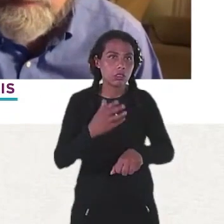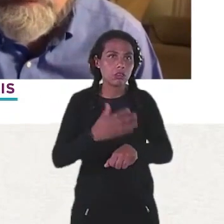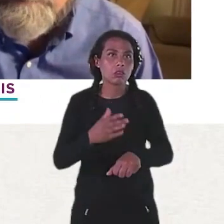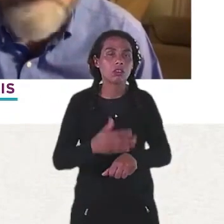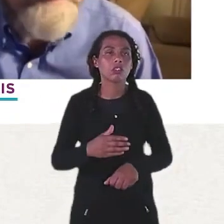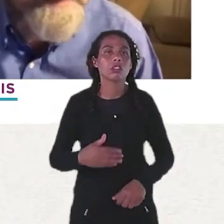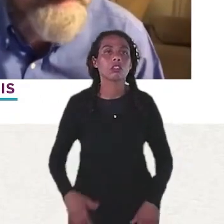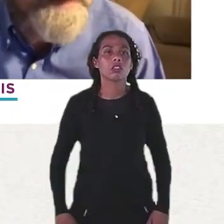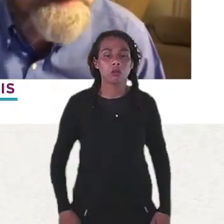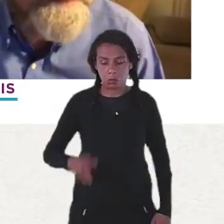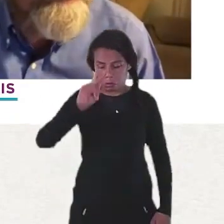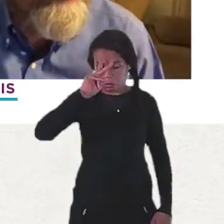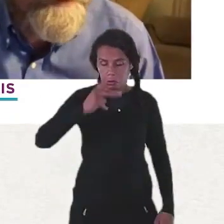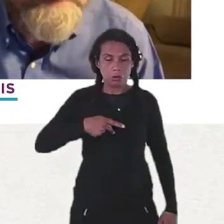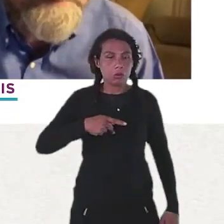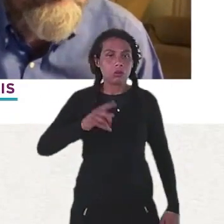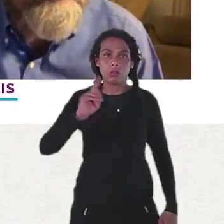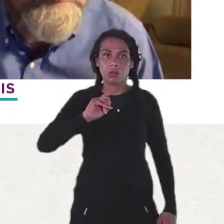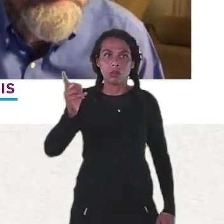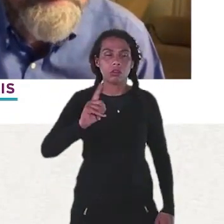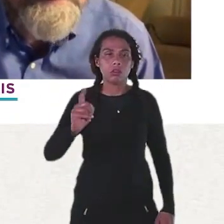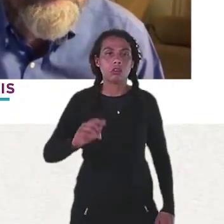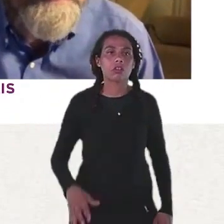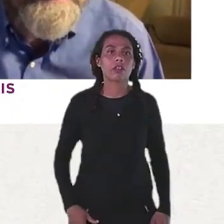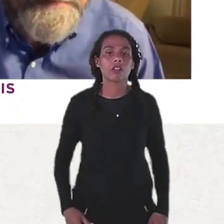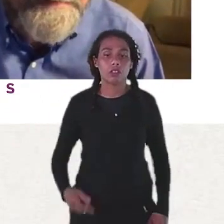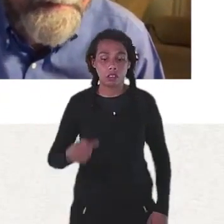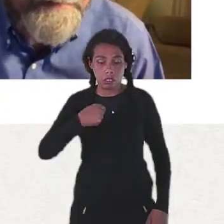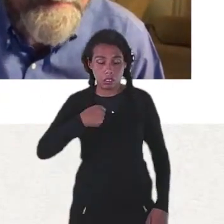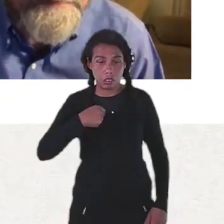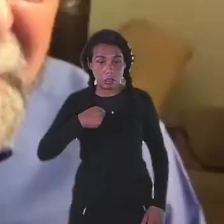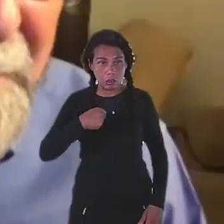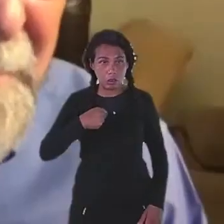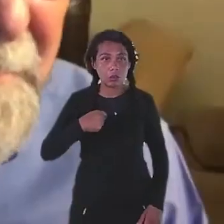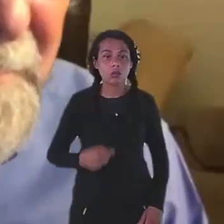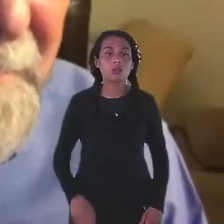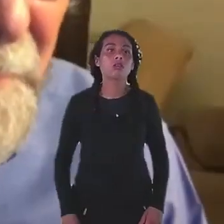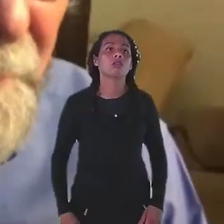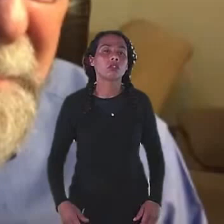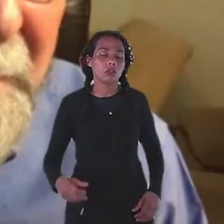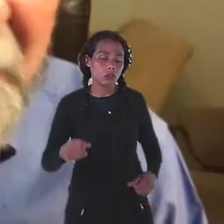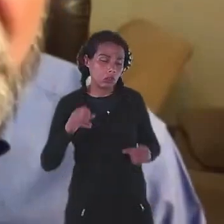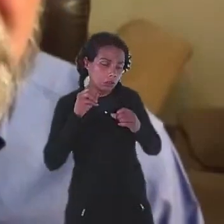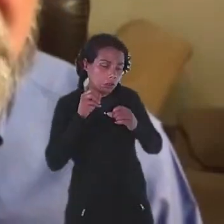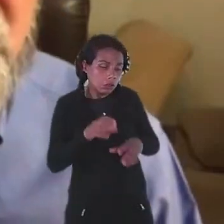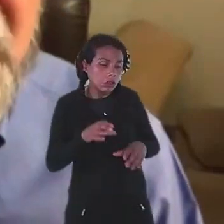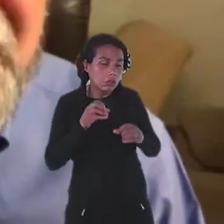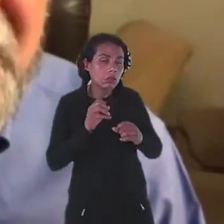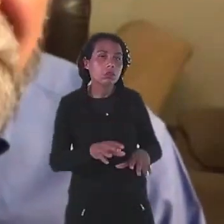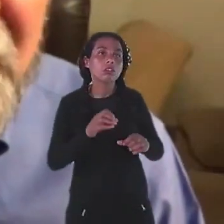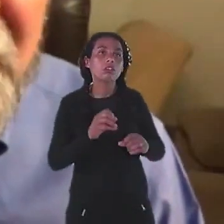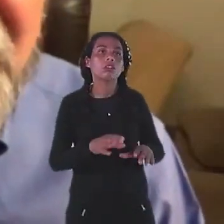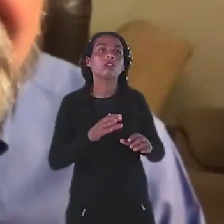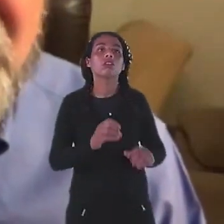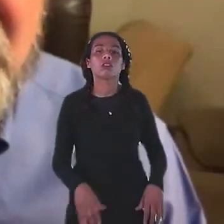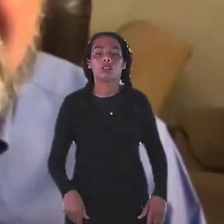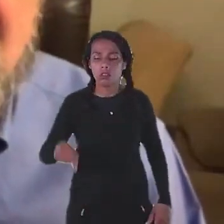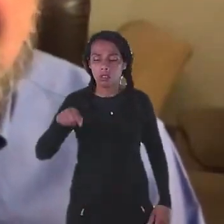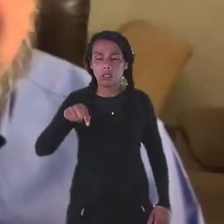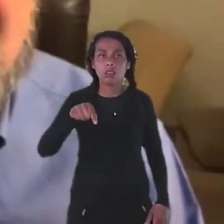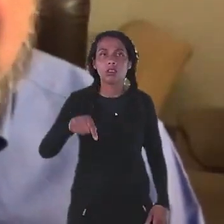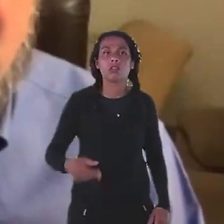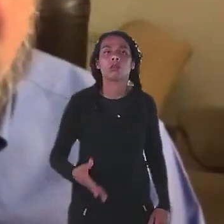espala da Sinfônica de Berlim. Então, ele era um homem muito renascentista,